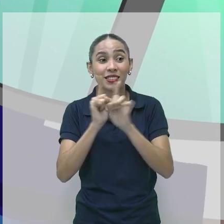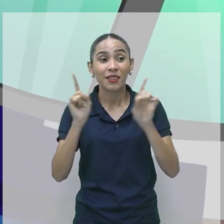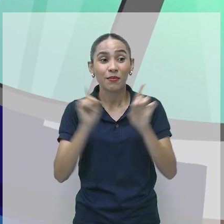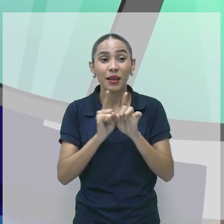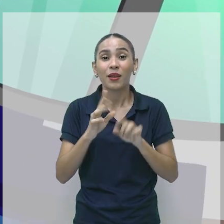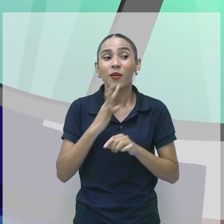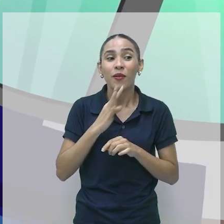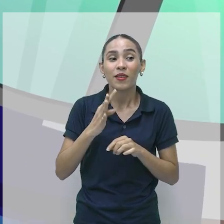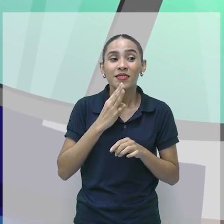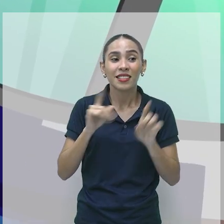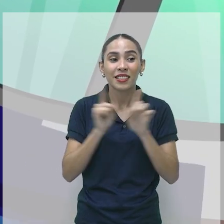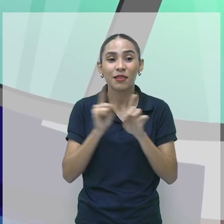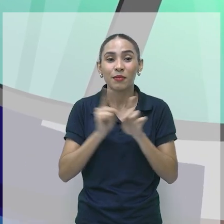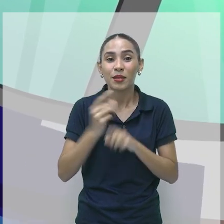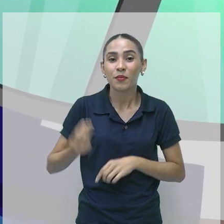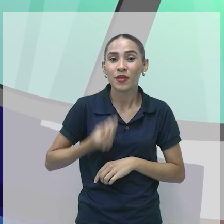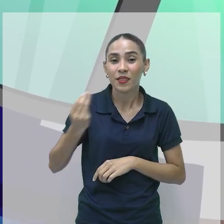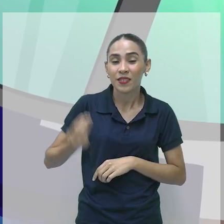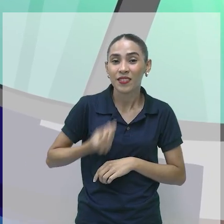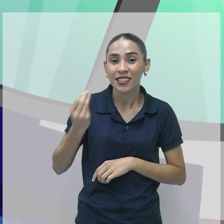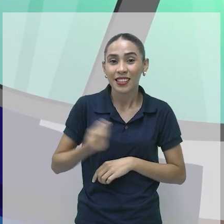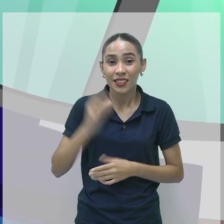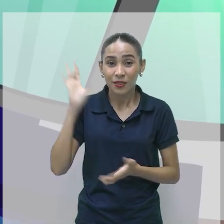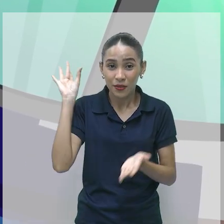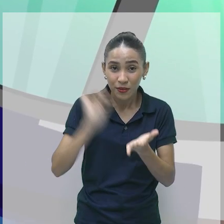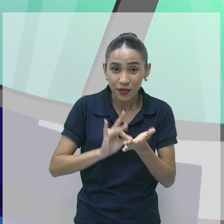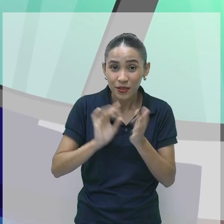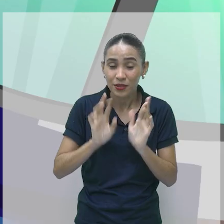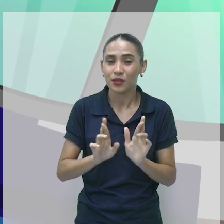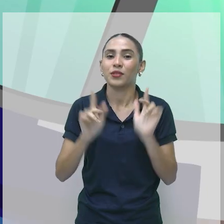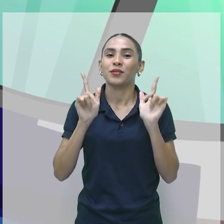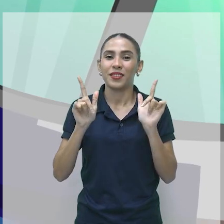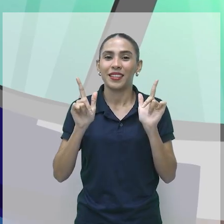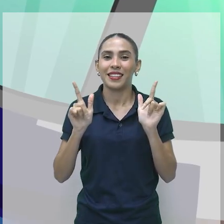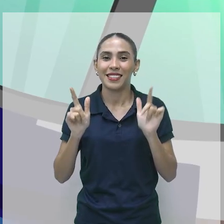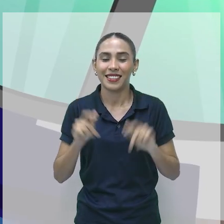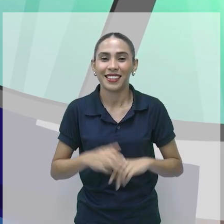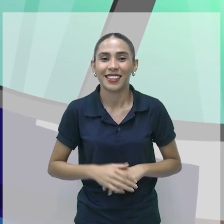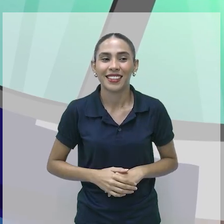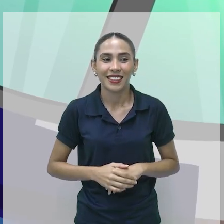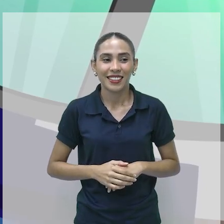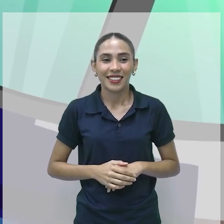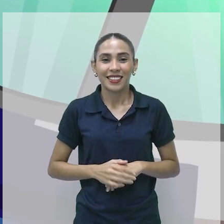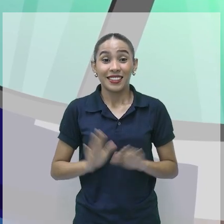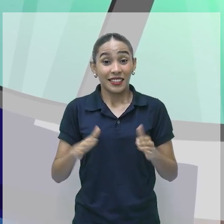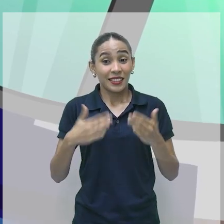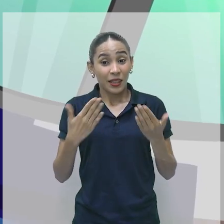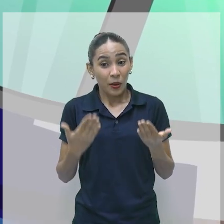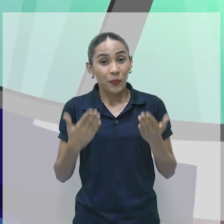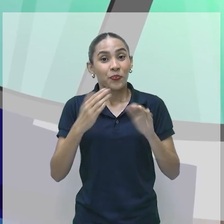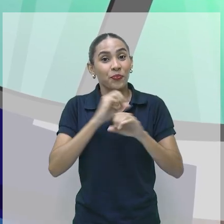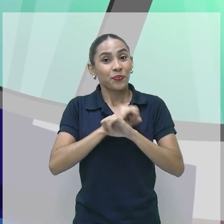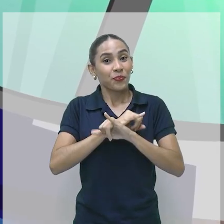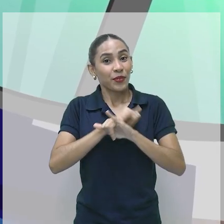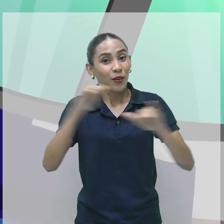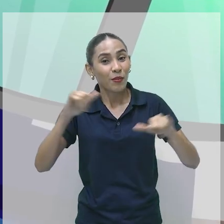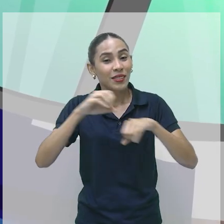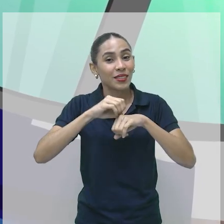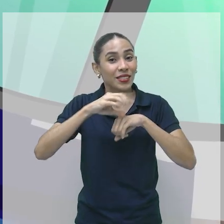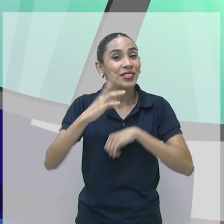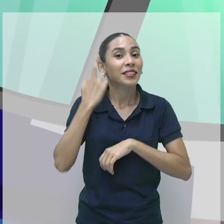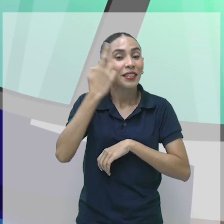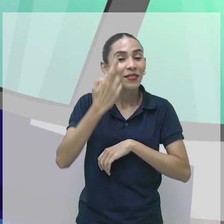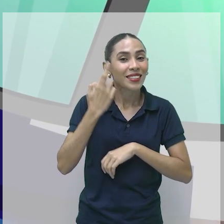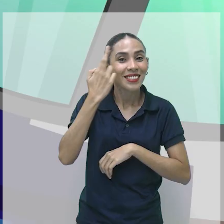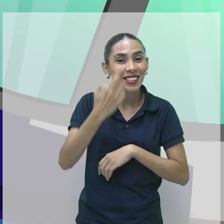preparados para reconhecer vida radicalmente diferente, né? Então fica aí a nossa